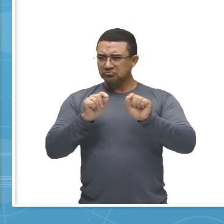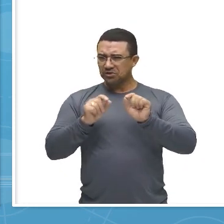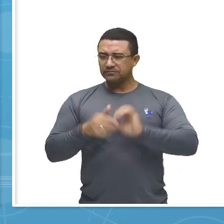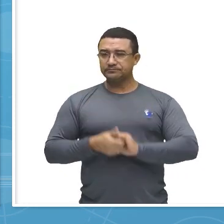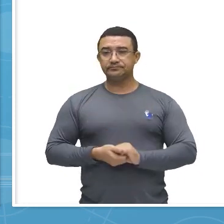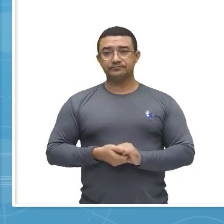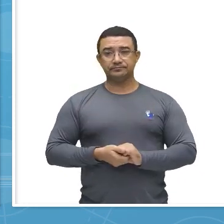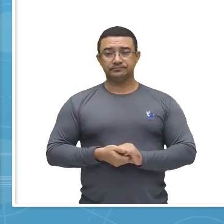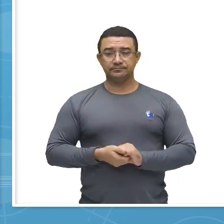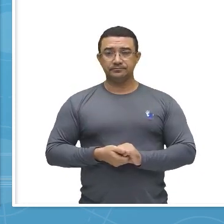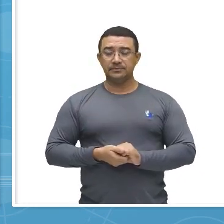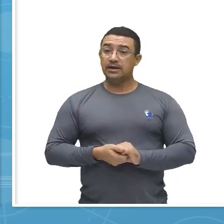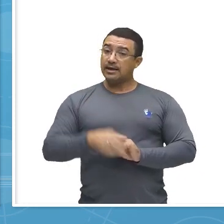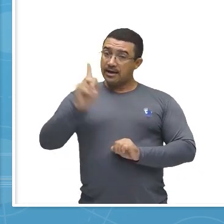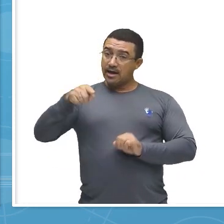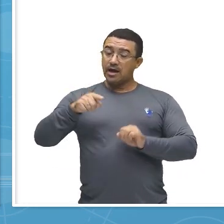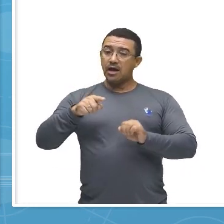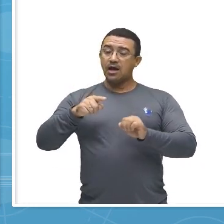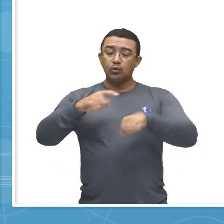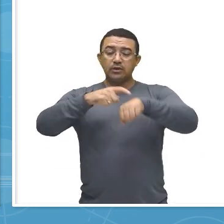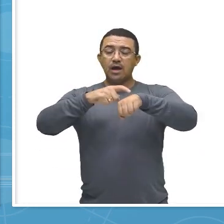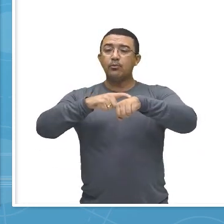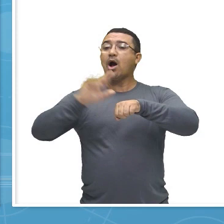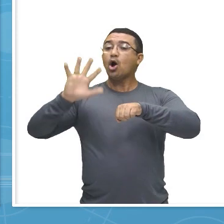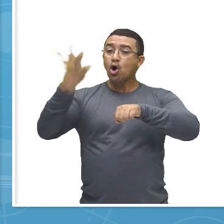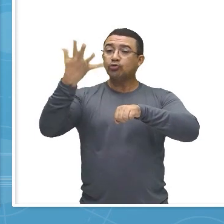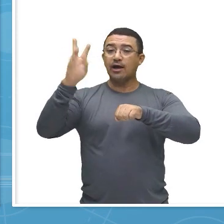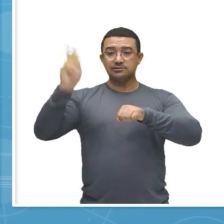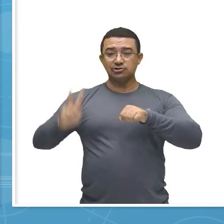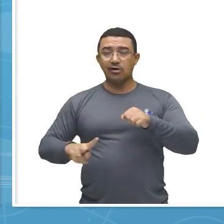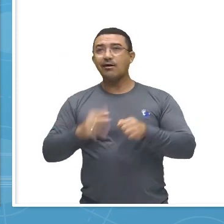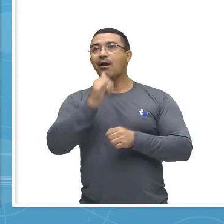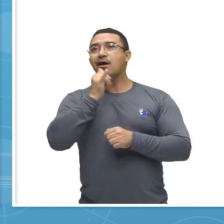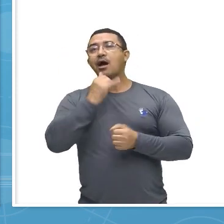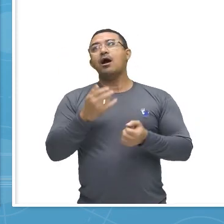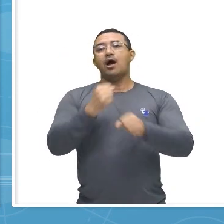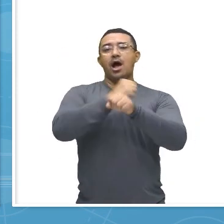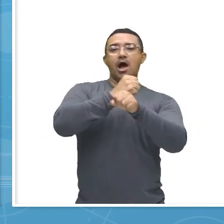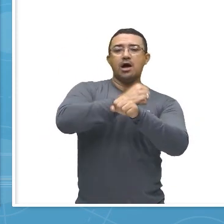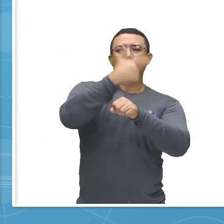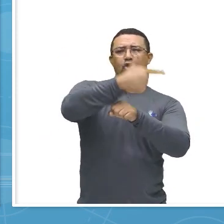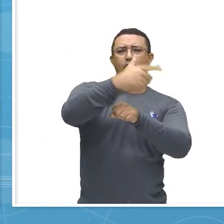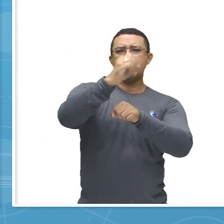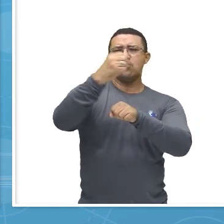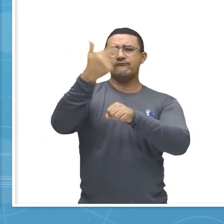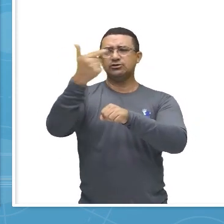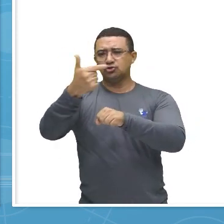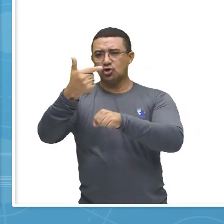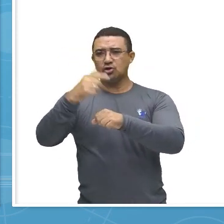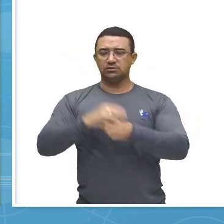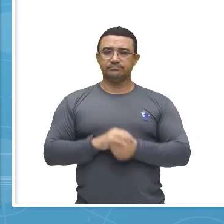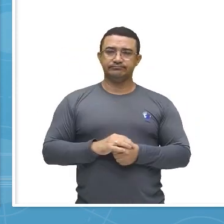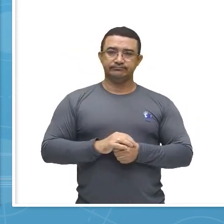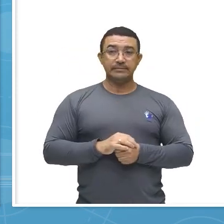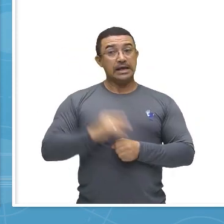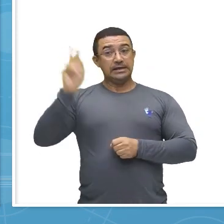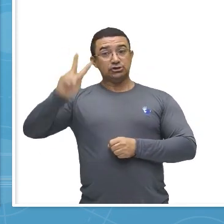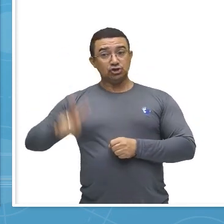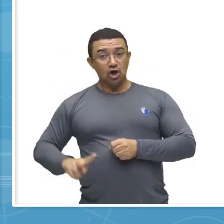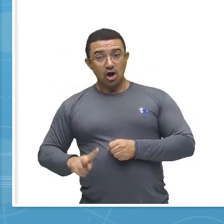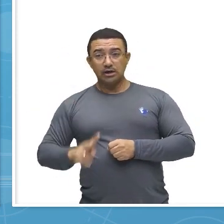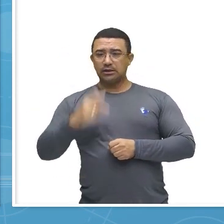narrativa, dos contos? É o tempo que se passa a história. Essa história se passa em 2022, essa história se